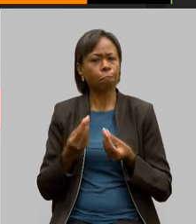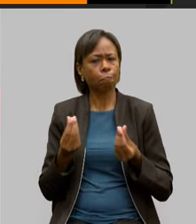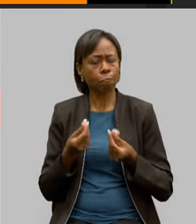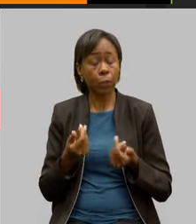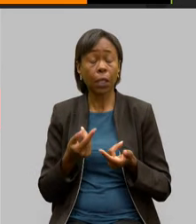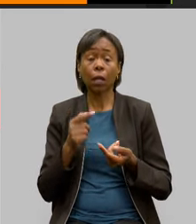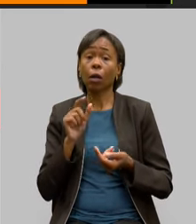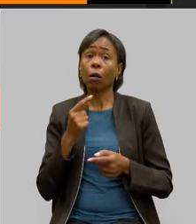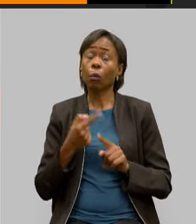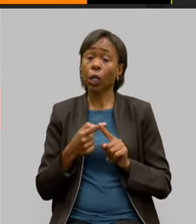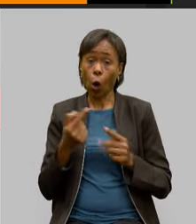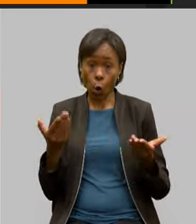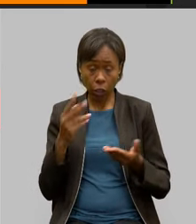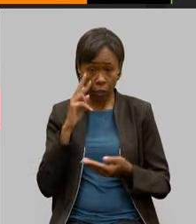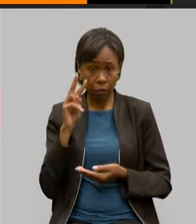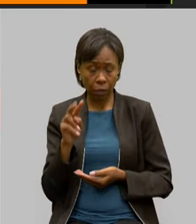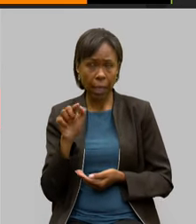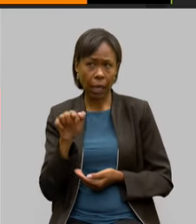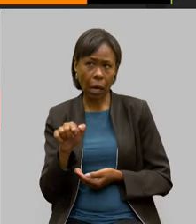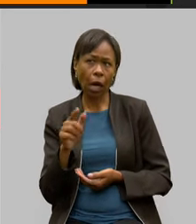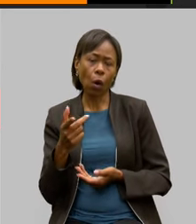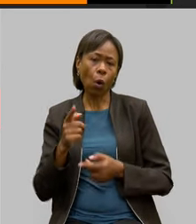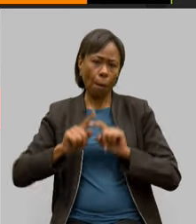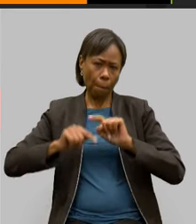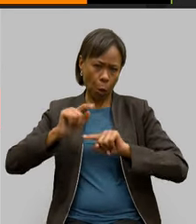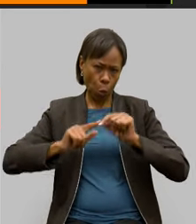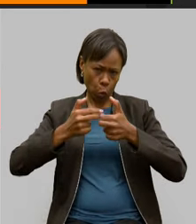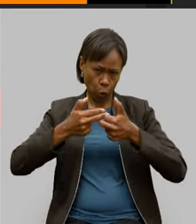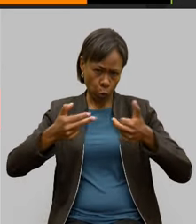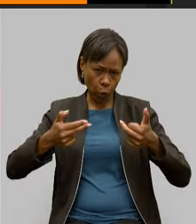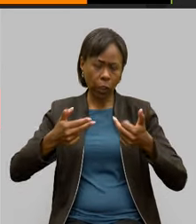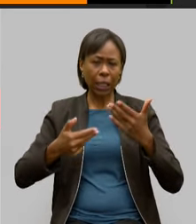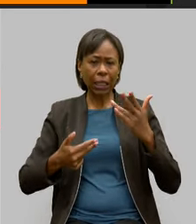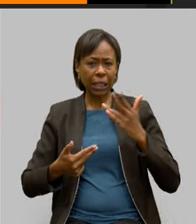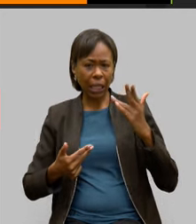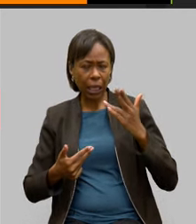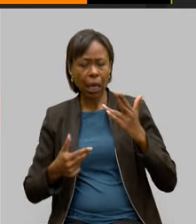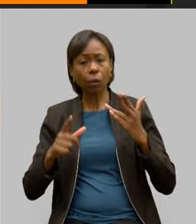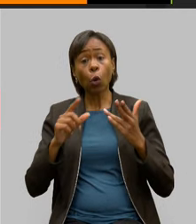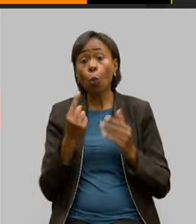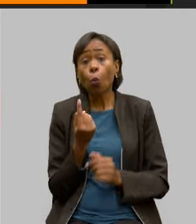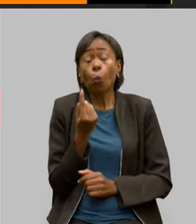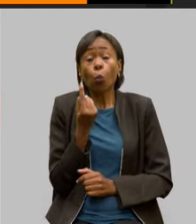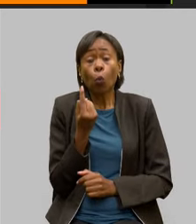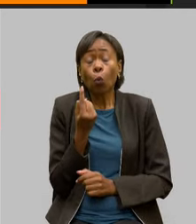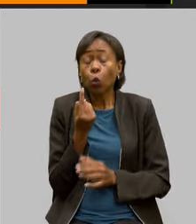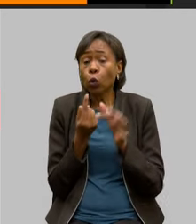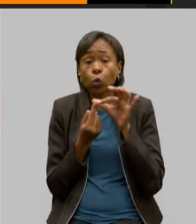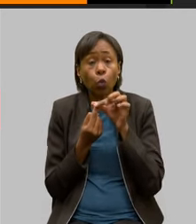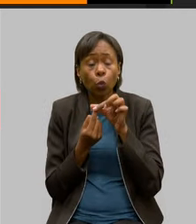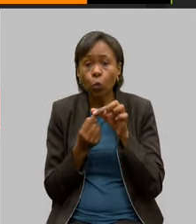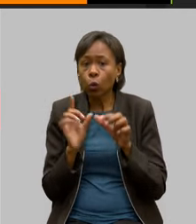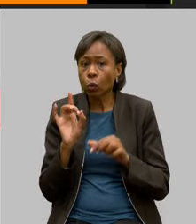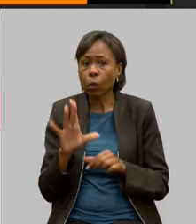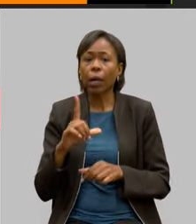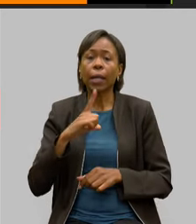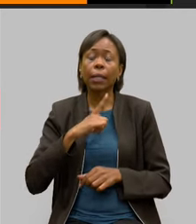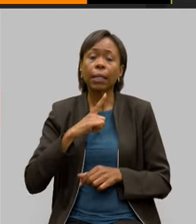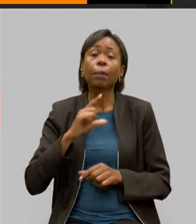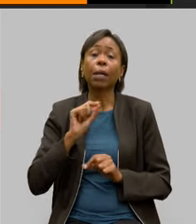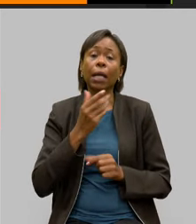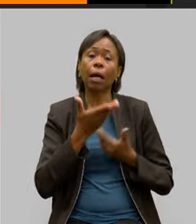né de uma forma geral produtos de cannabis é o único vamos dizer assim que tem que é um produto né para fins eh